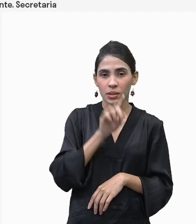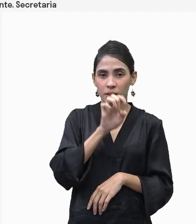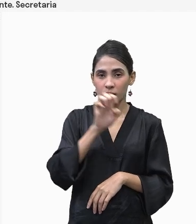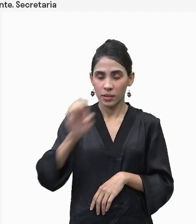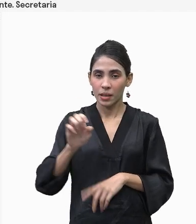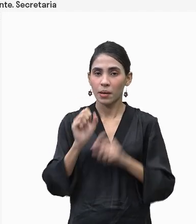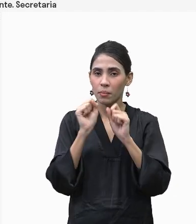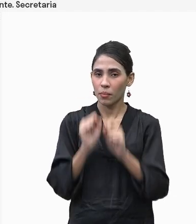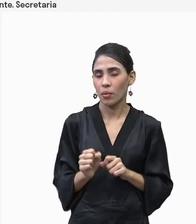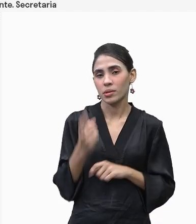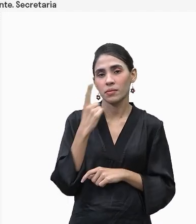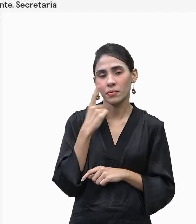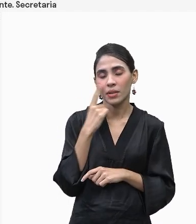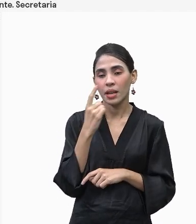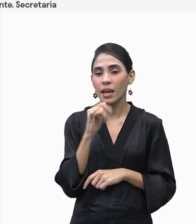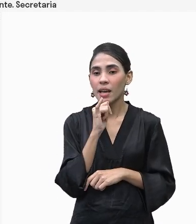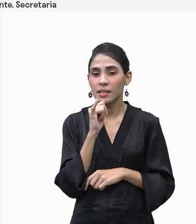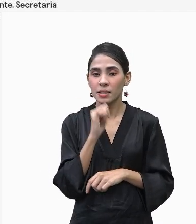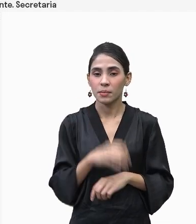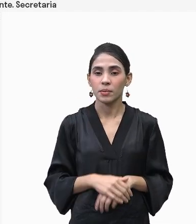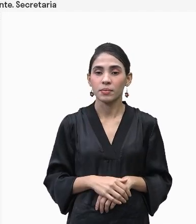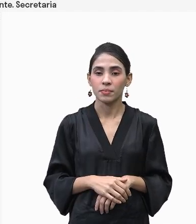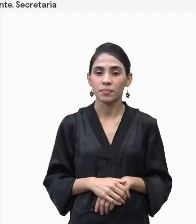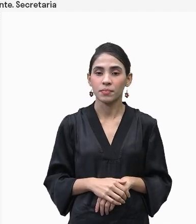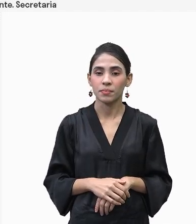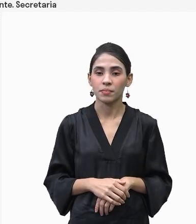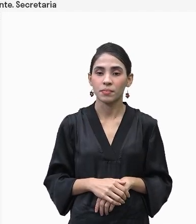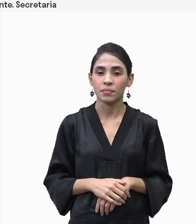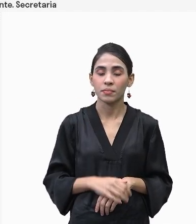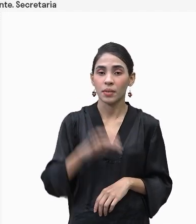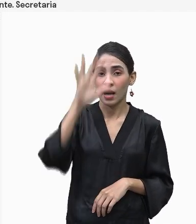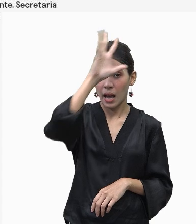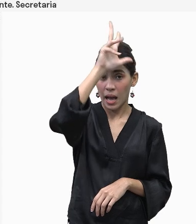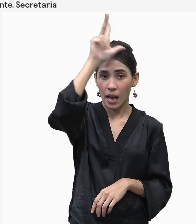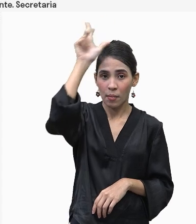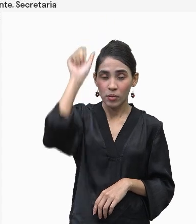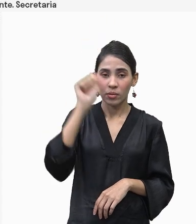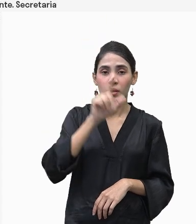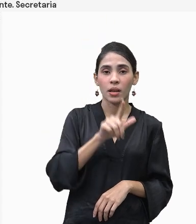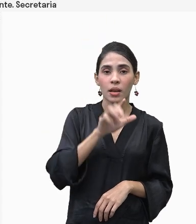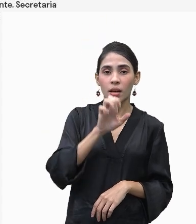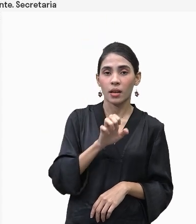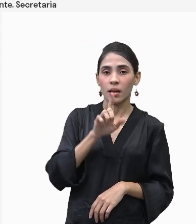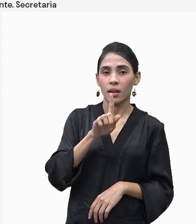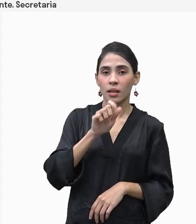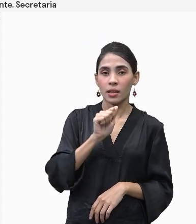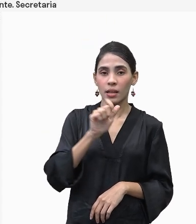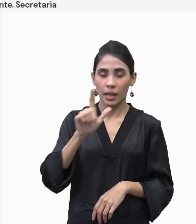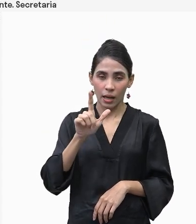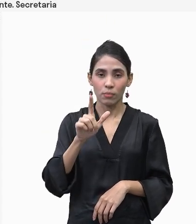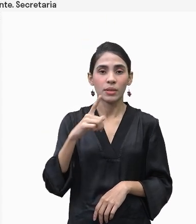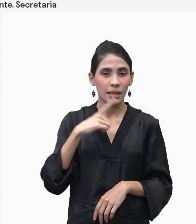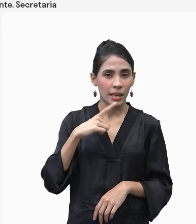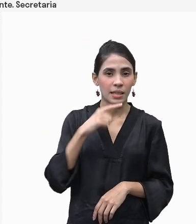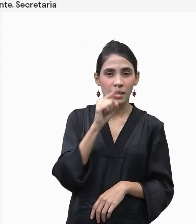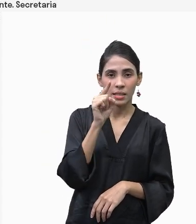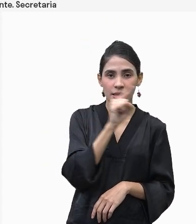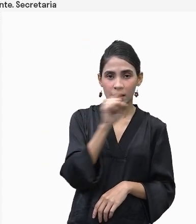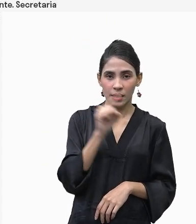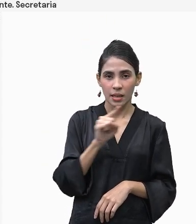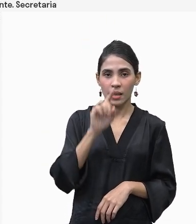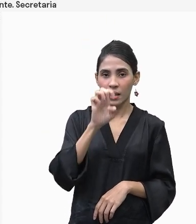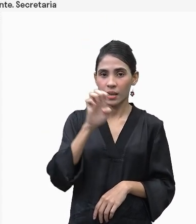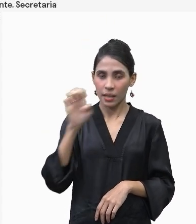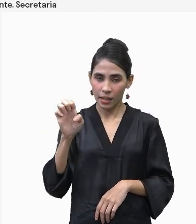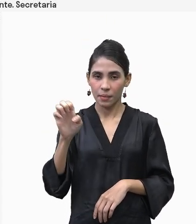ser observado nessa famosa Amazônia Legal. Nesse caso, o zoneamento